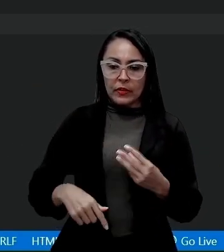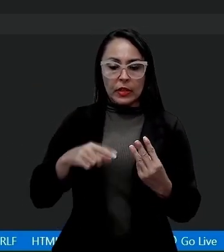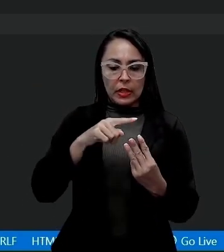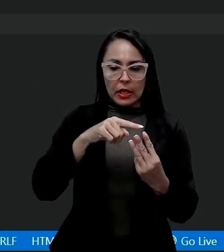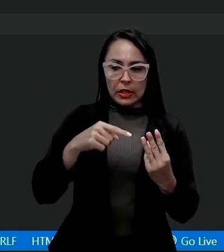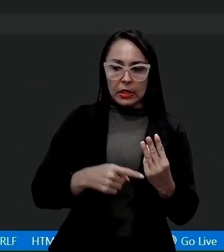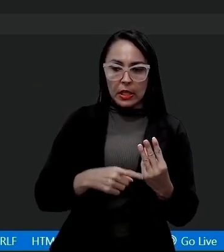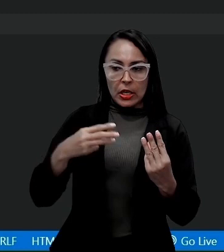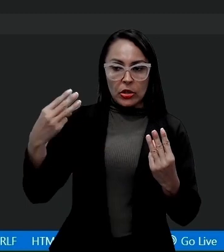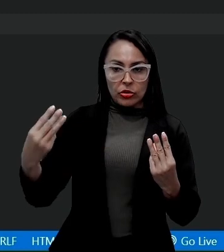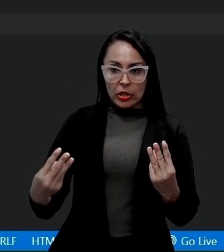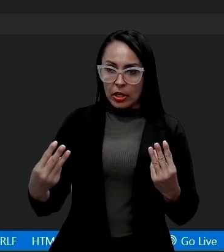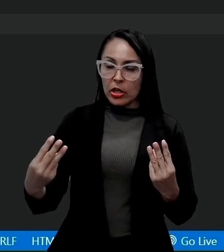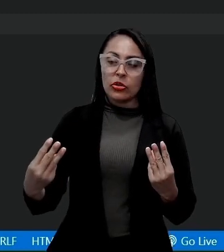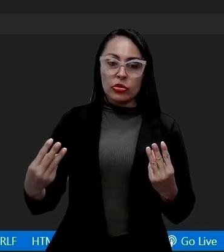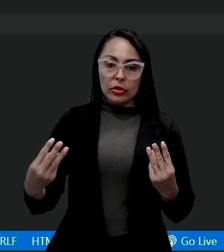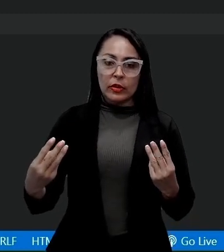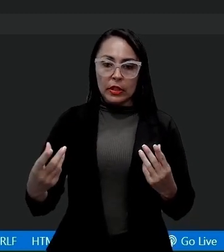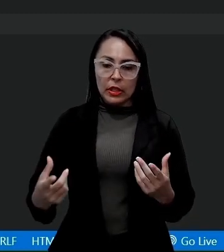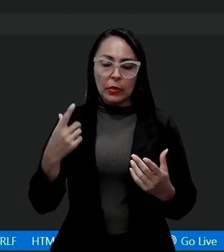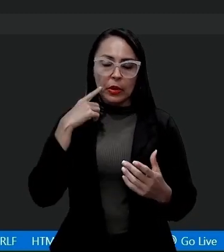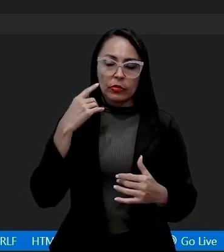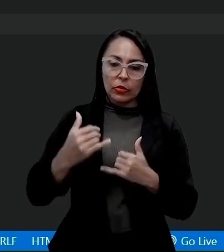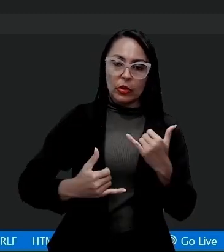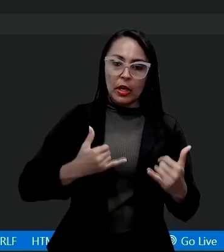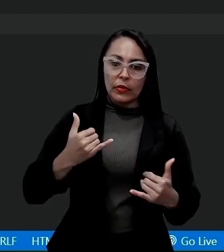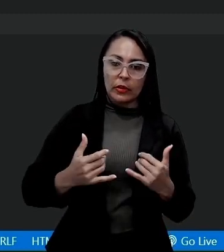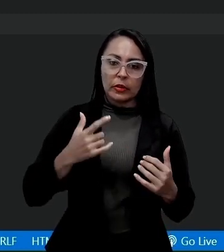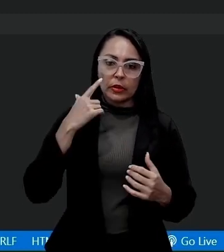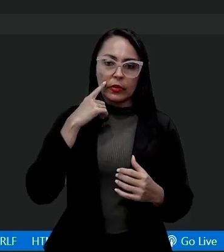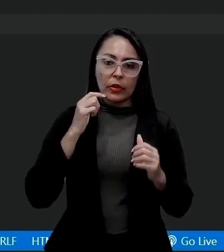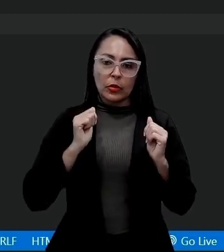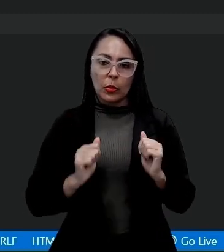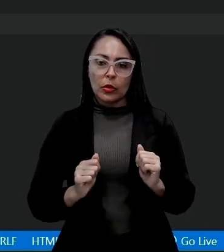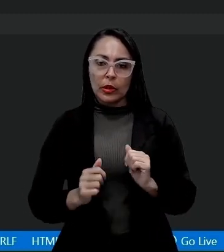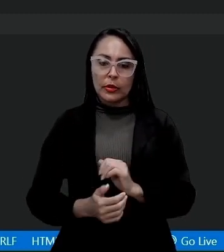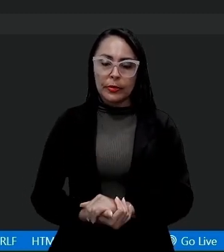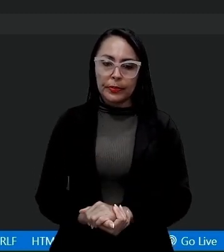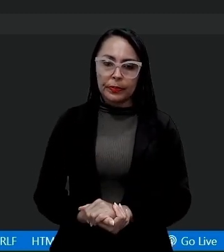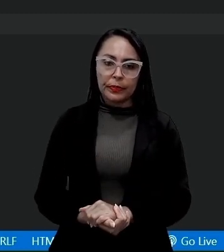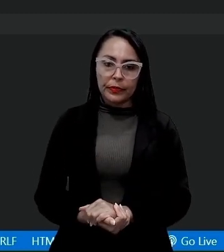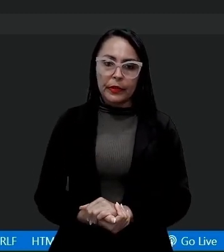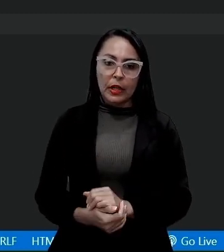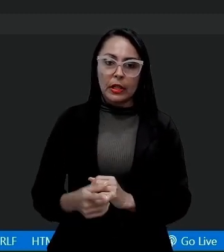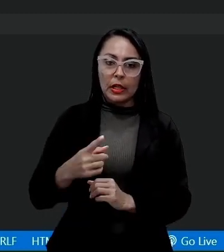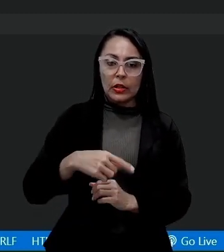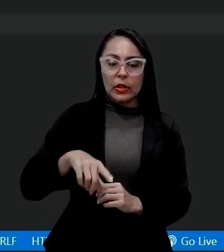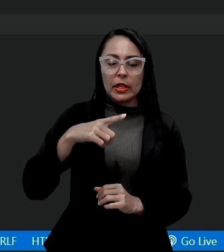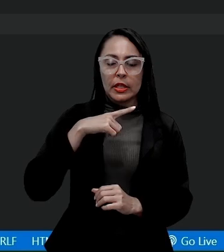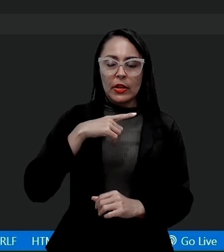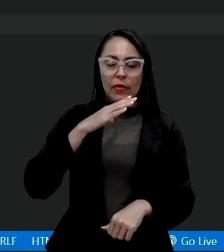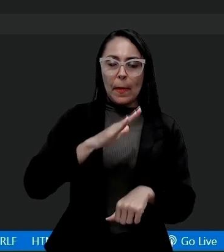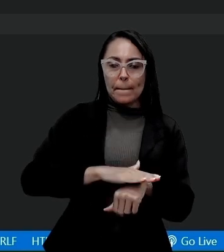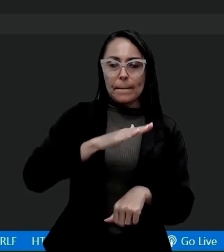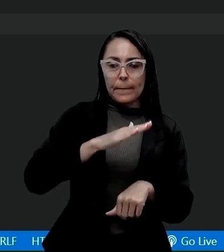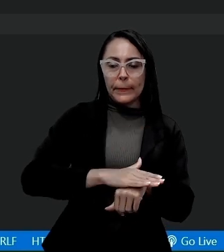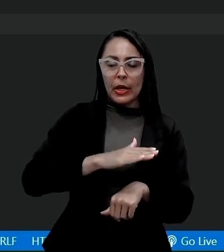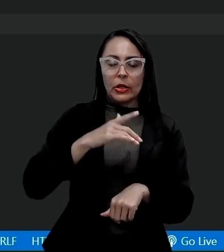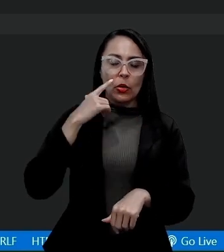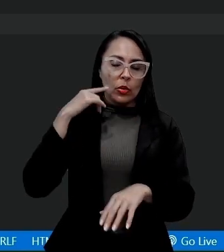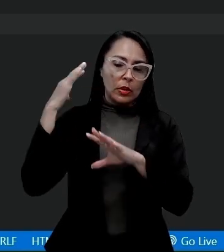3 dados de 6 faces, para determinar o seu poder junto à força. Aquele que tiver o maior resultado na soma dos